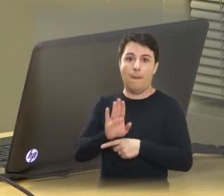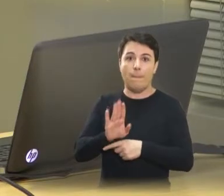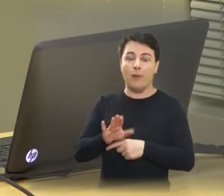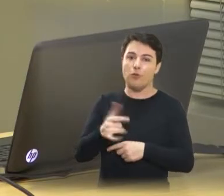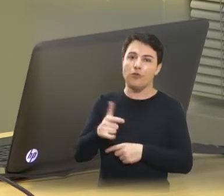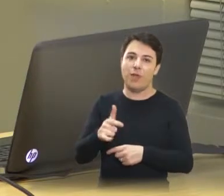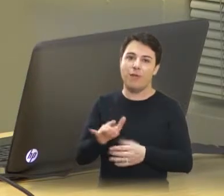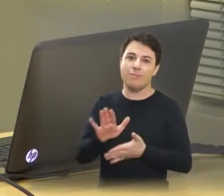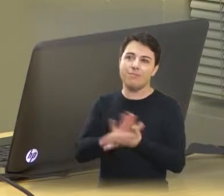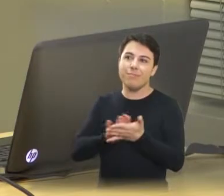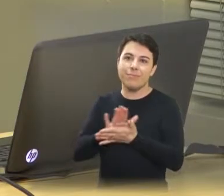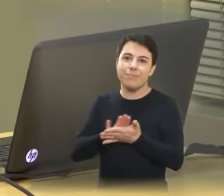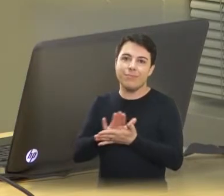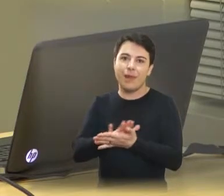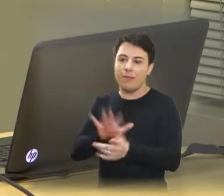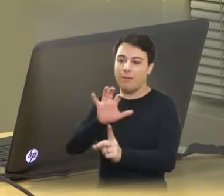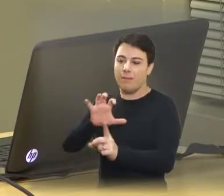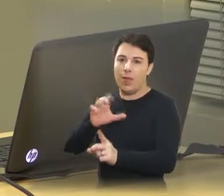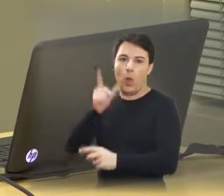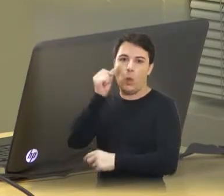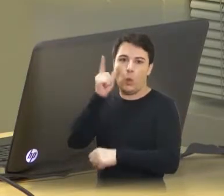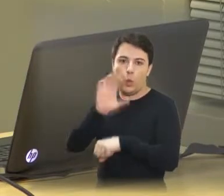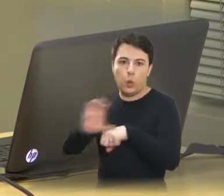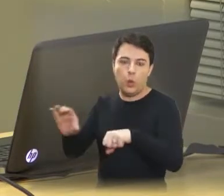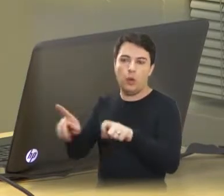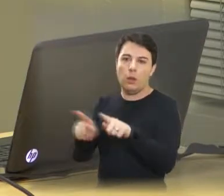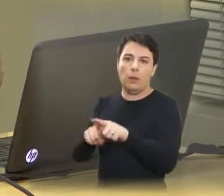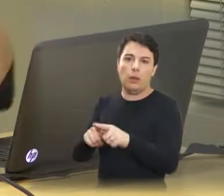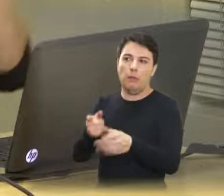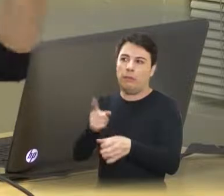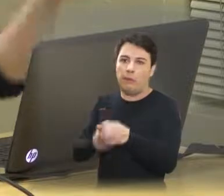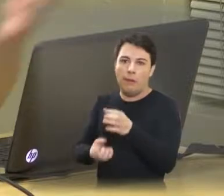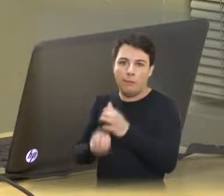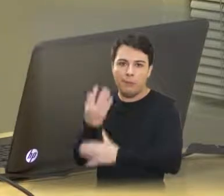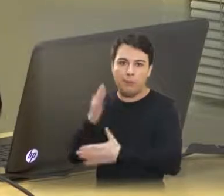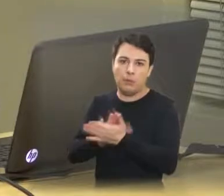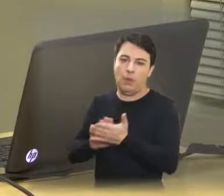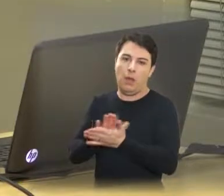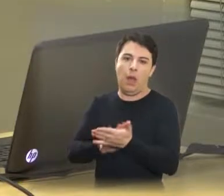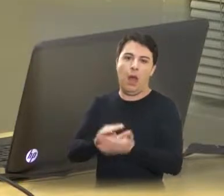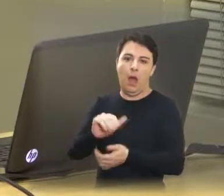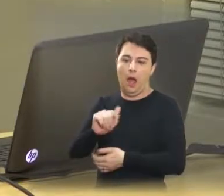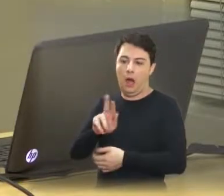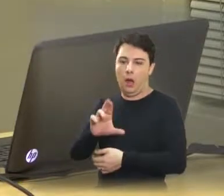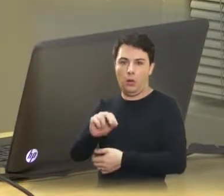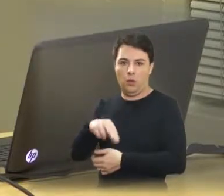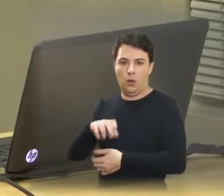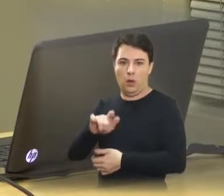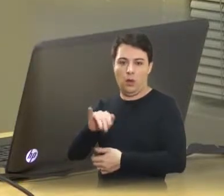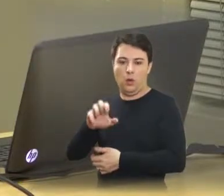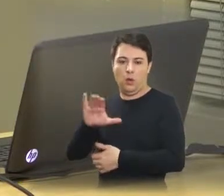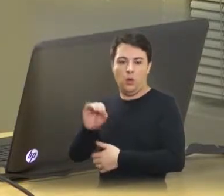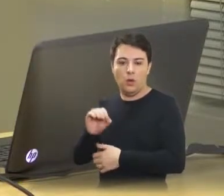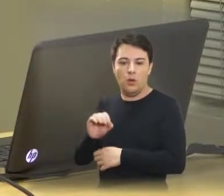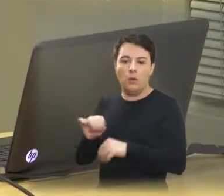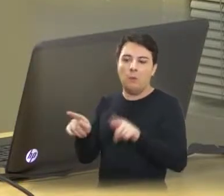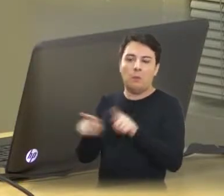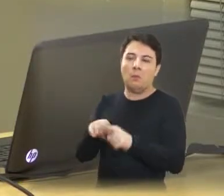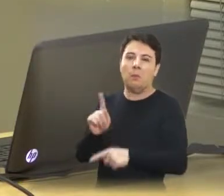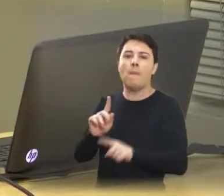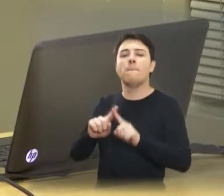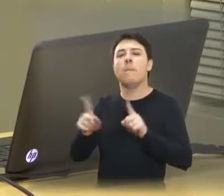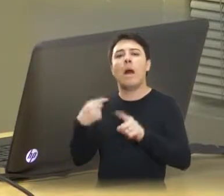antrópica. Não ter nem cultura e nem cidade. Não ter agronegócio e não ter cidade. O que a gente precisa é